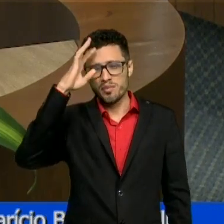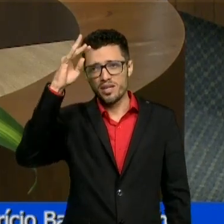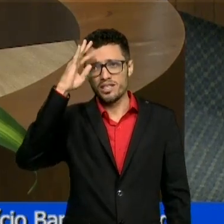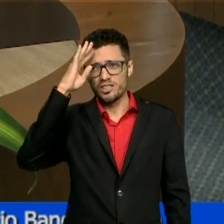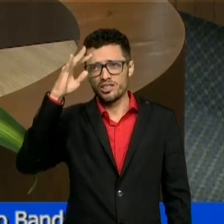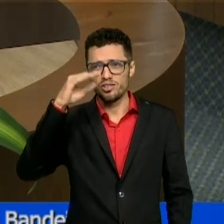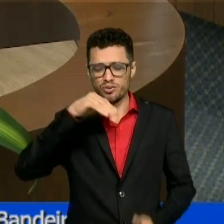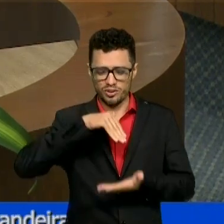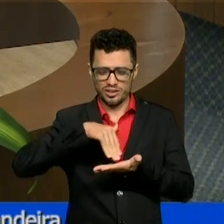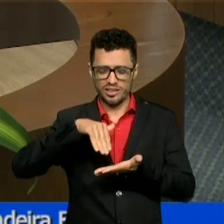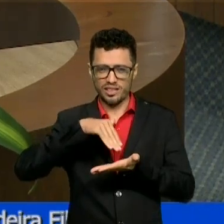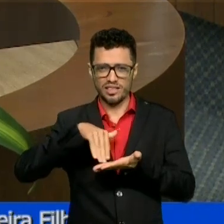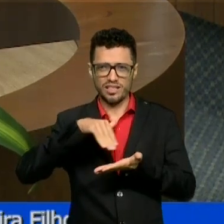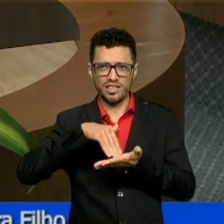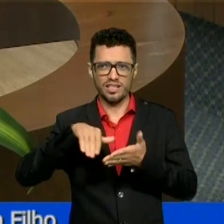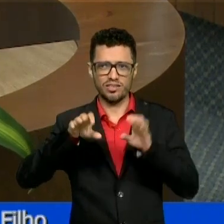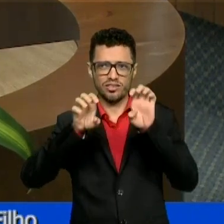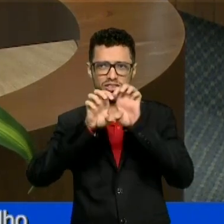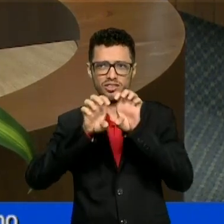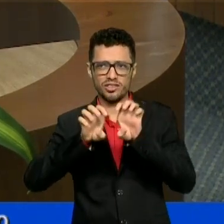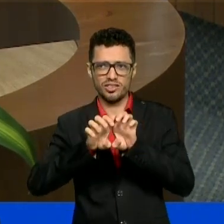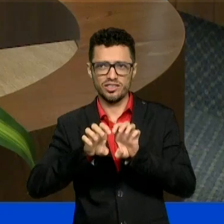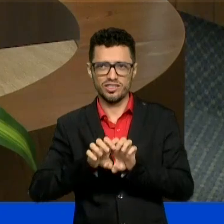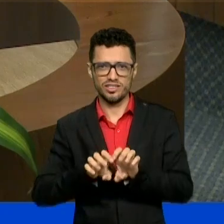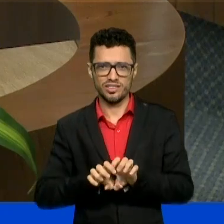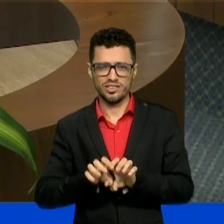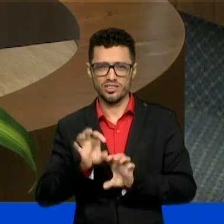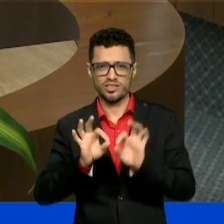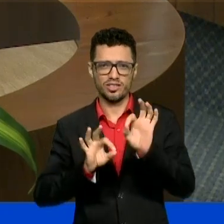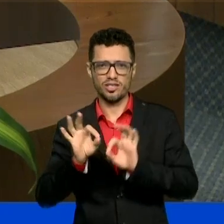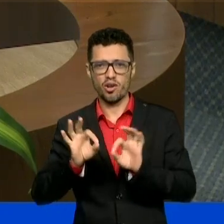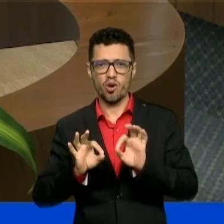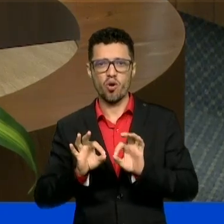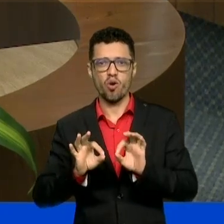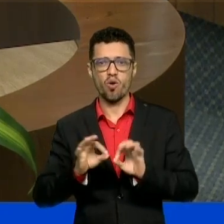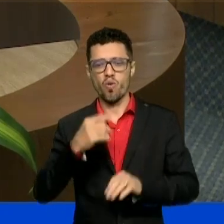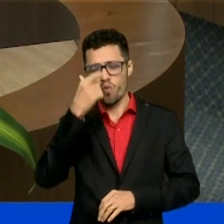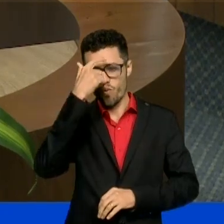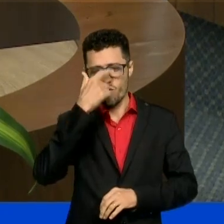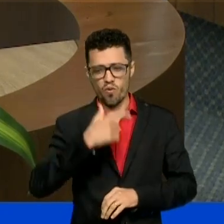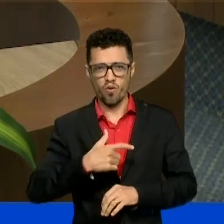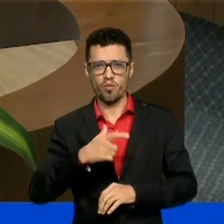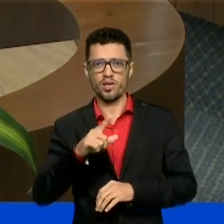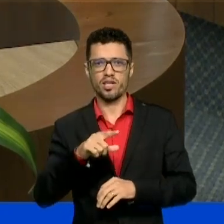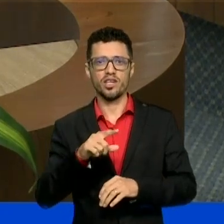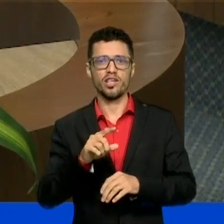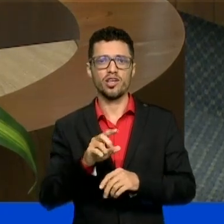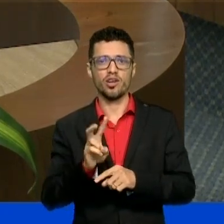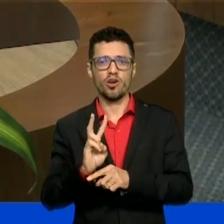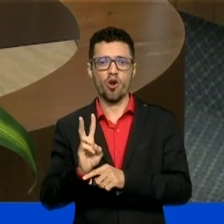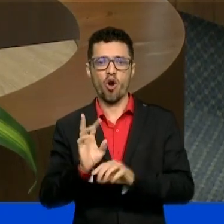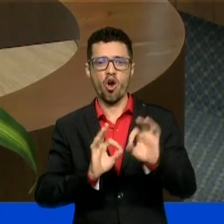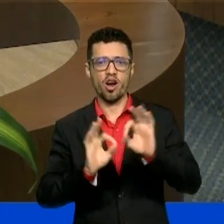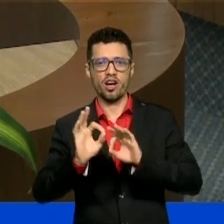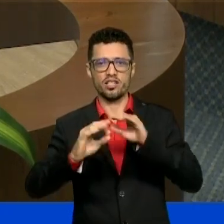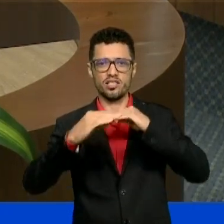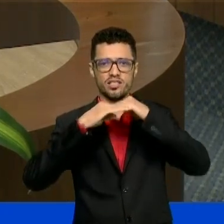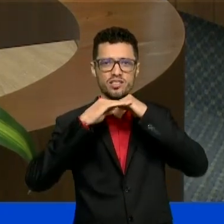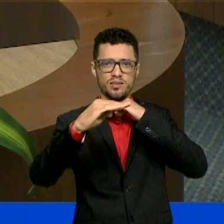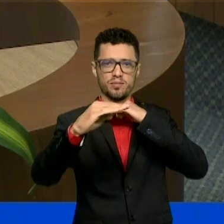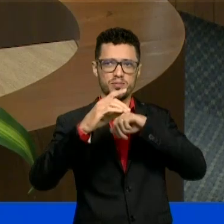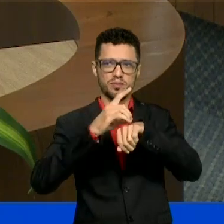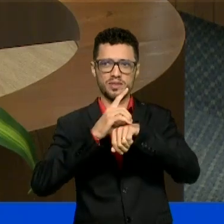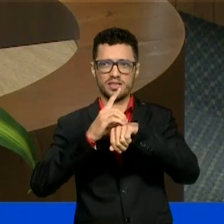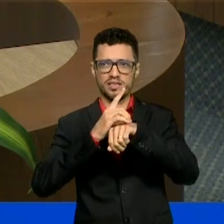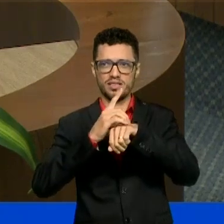homem que domina o asfalto. Com 217 prefeitos do Maranhão, ávido por